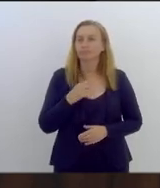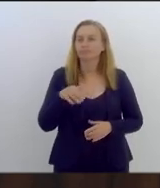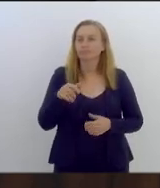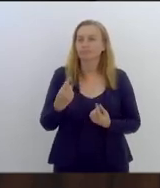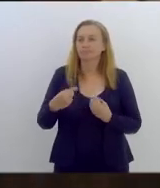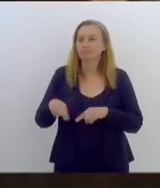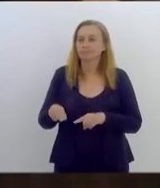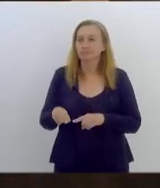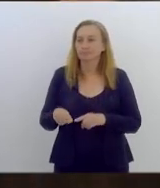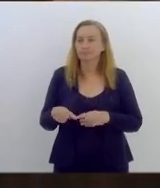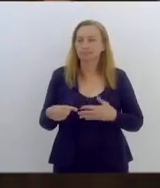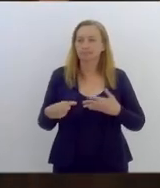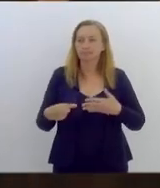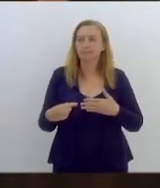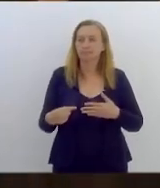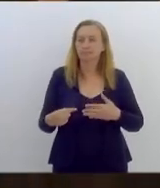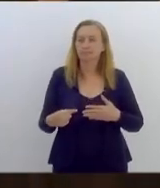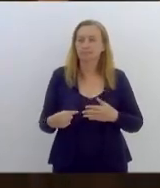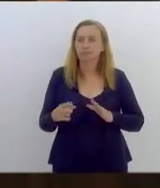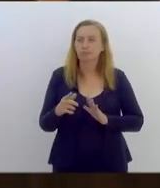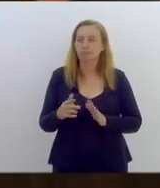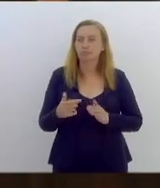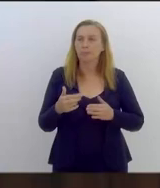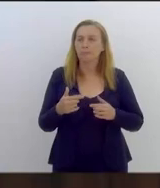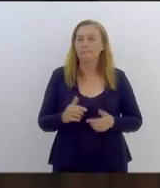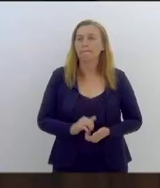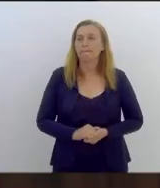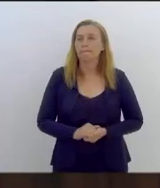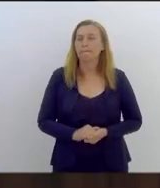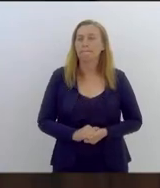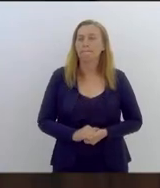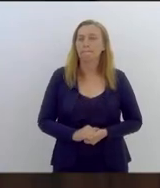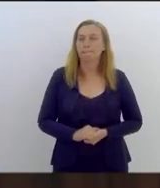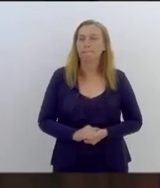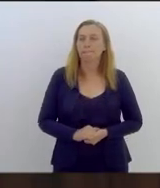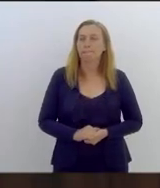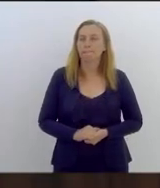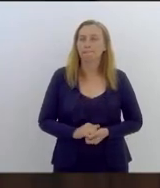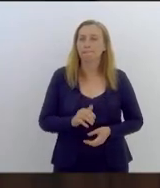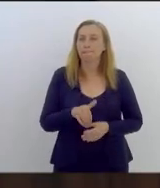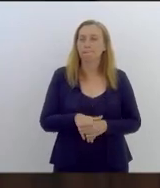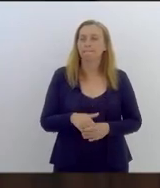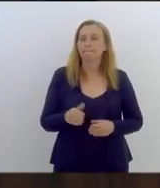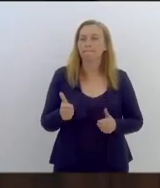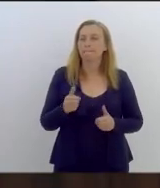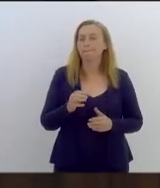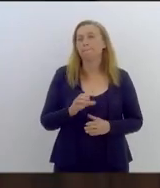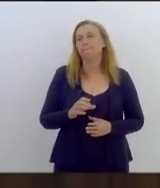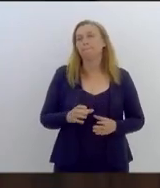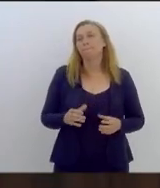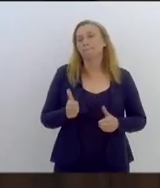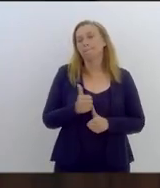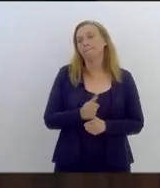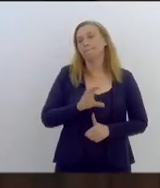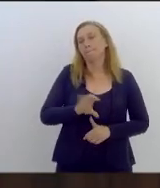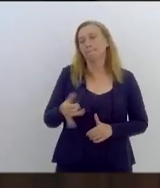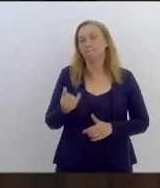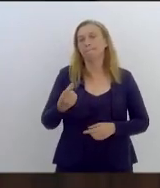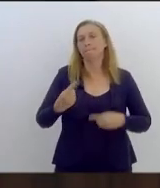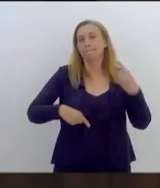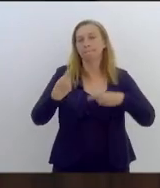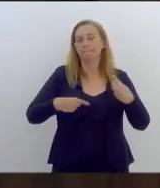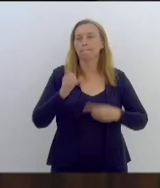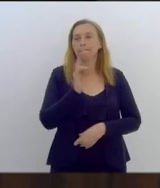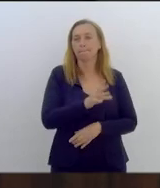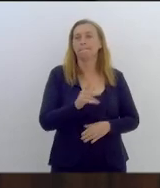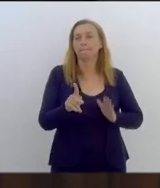Contrário, com voto contrário da bancada do PSOL. O PSOL votou contrário. Obrigado. Substitutivo da CCJ. Em regime de urgência, em discussão única,